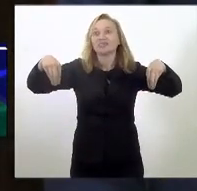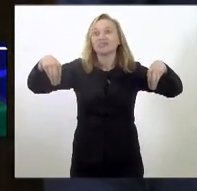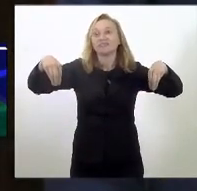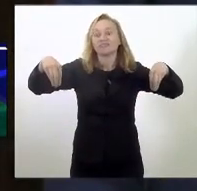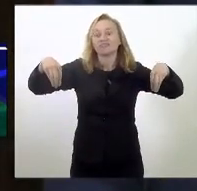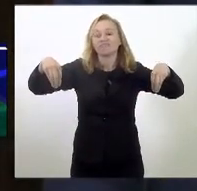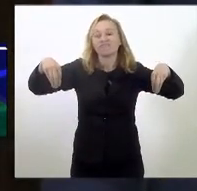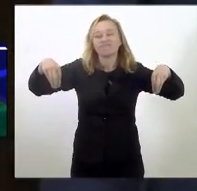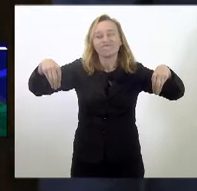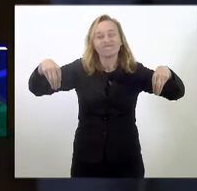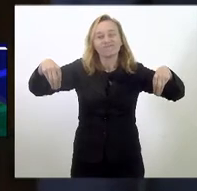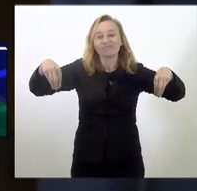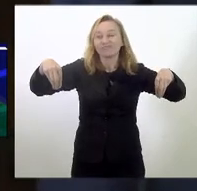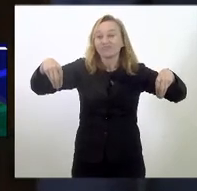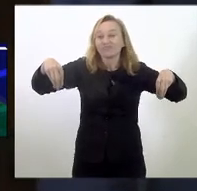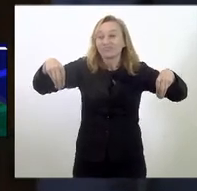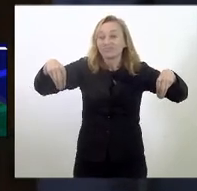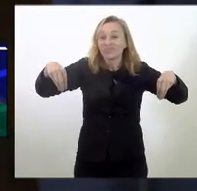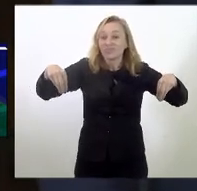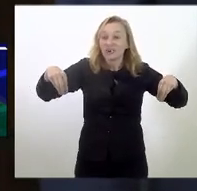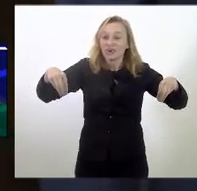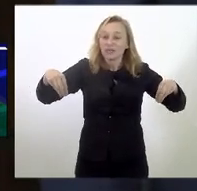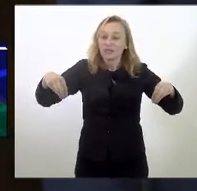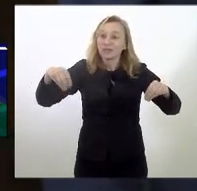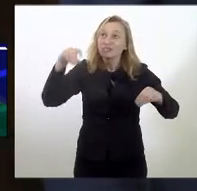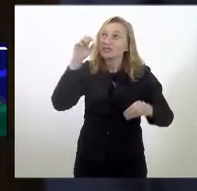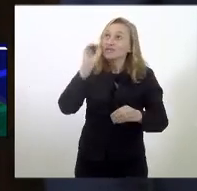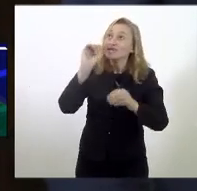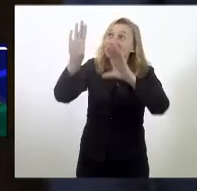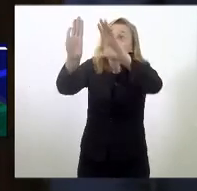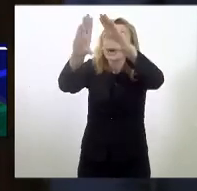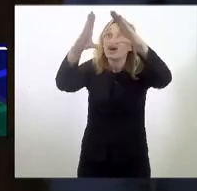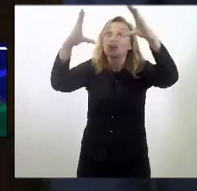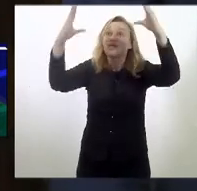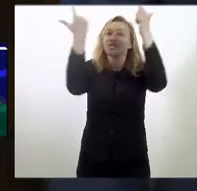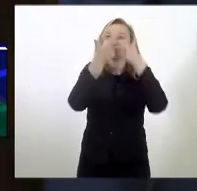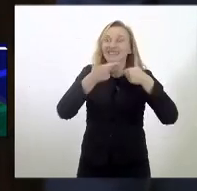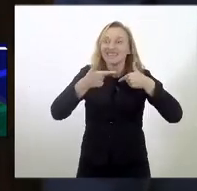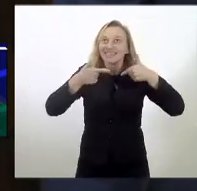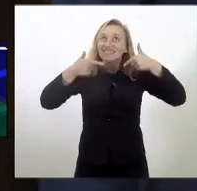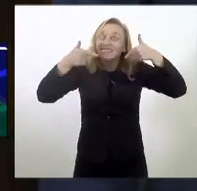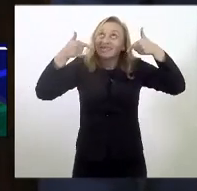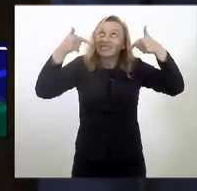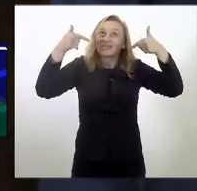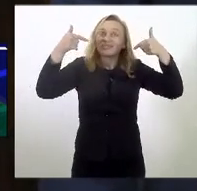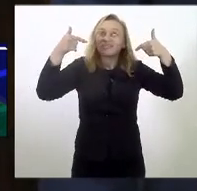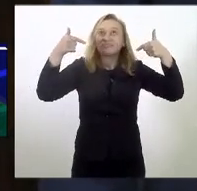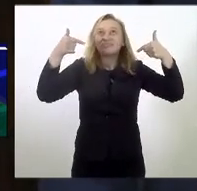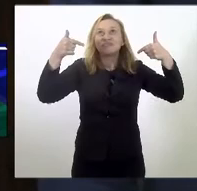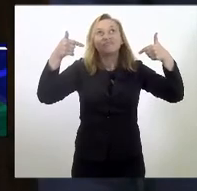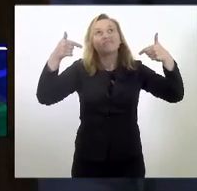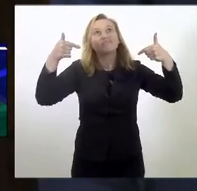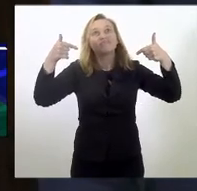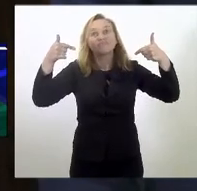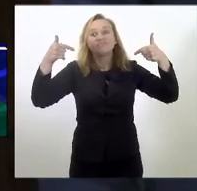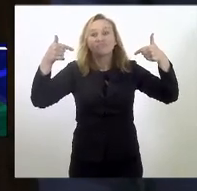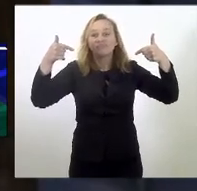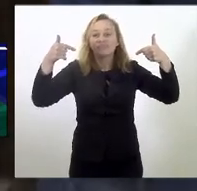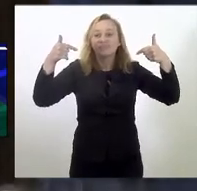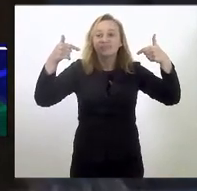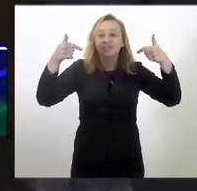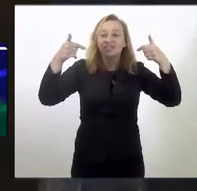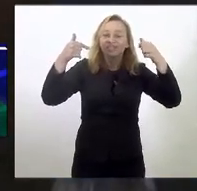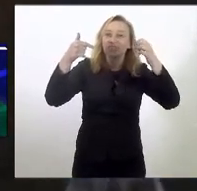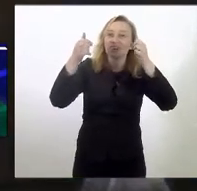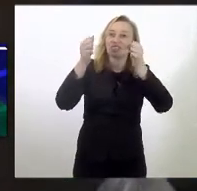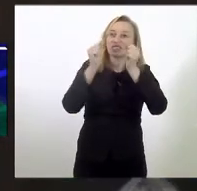desce. Se em teu formoso céu risonho e límpido